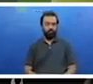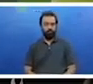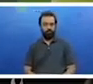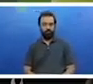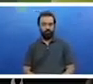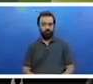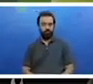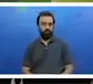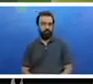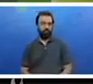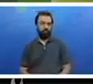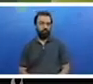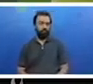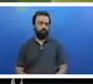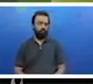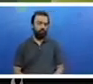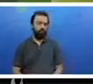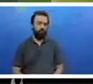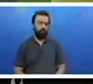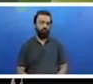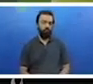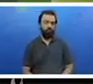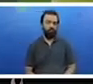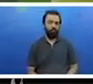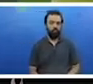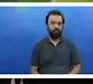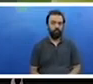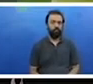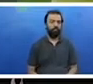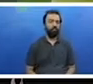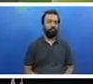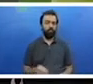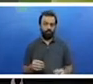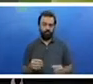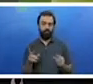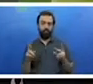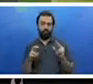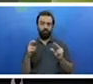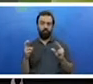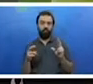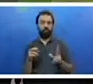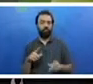Diretamente proporcional, inversamente proporcional. Será que tem alguma relação?